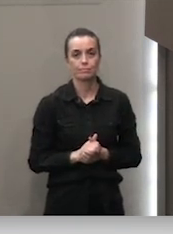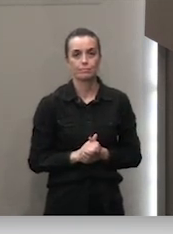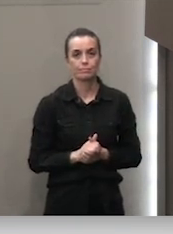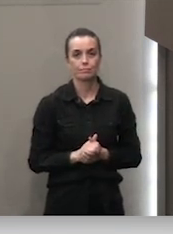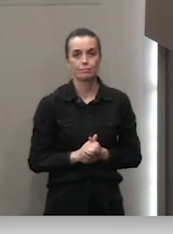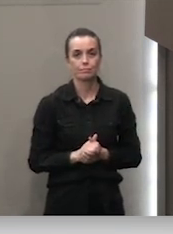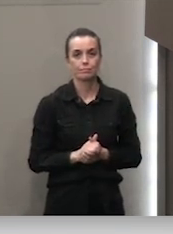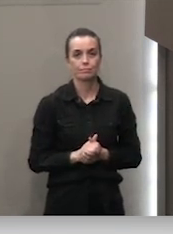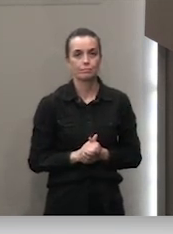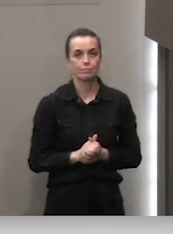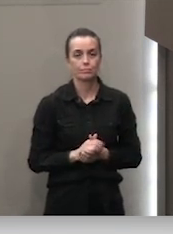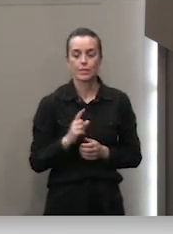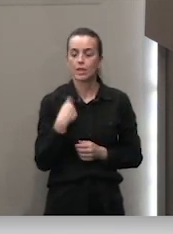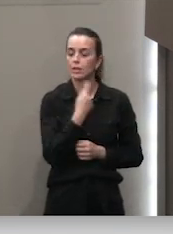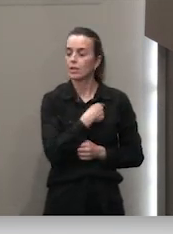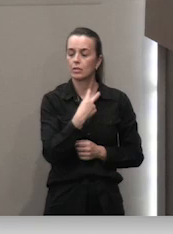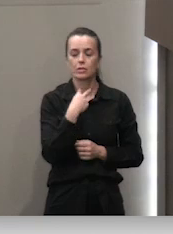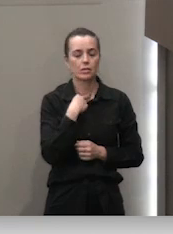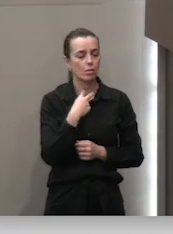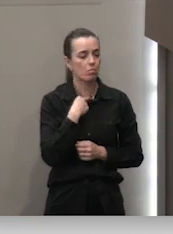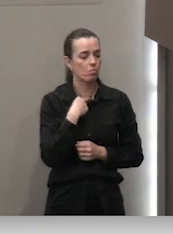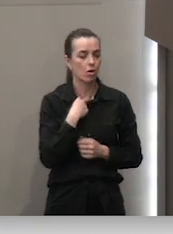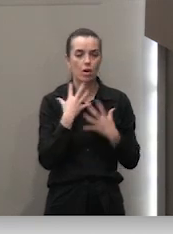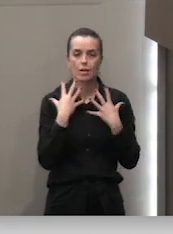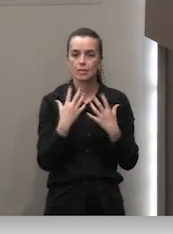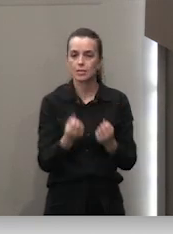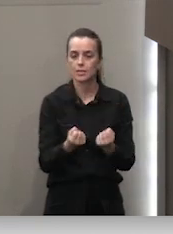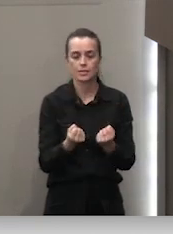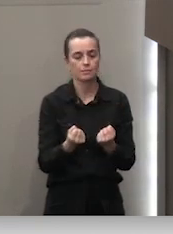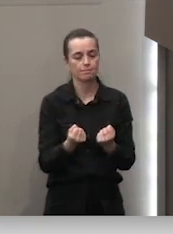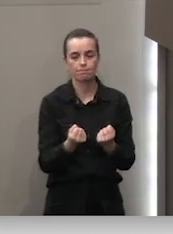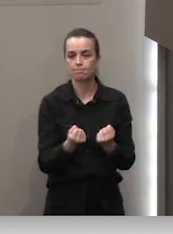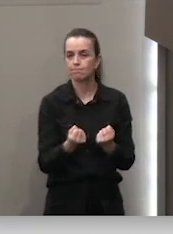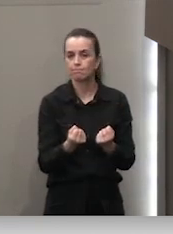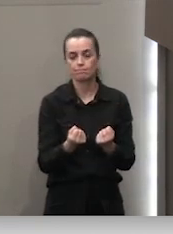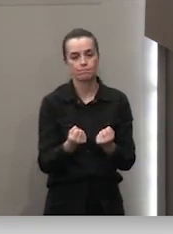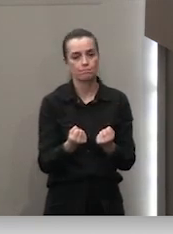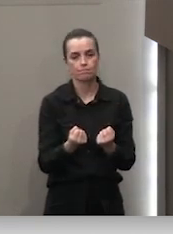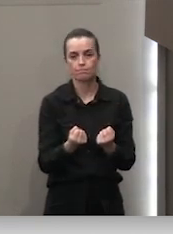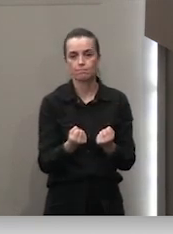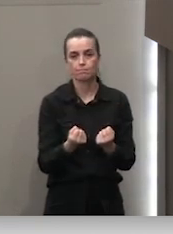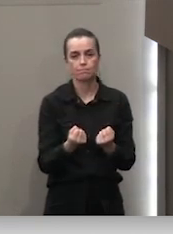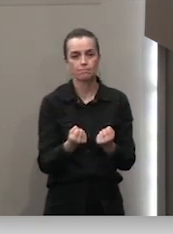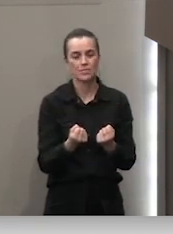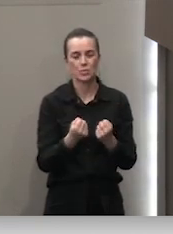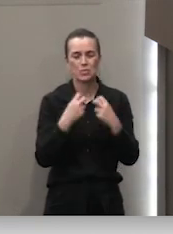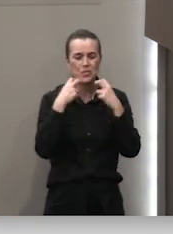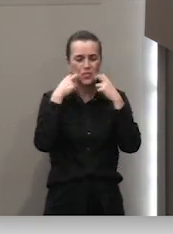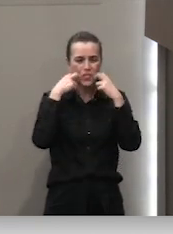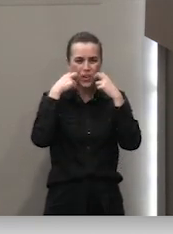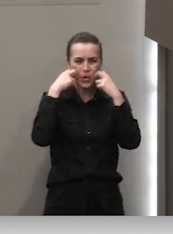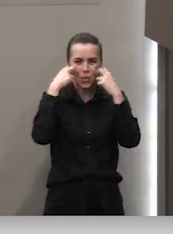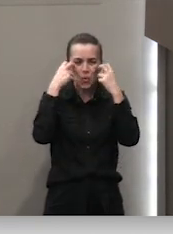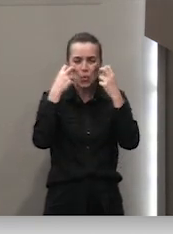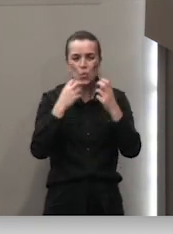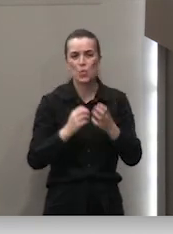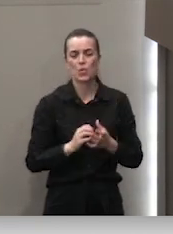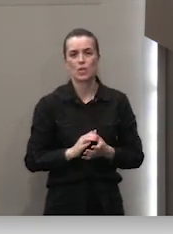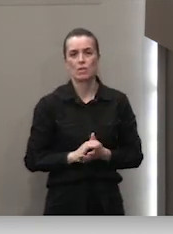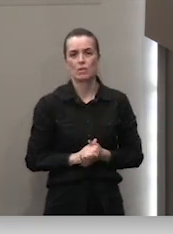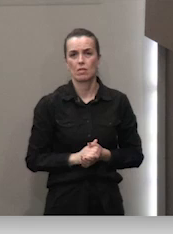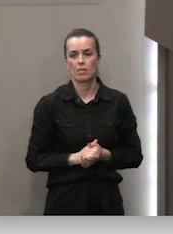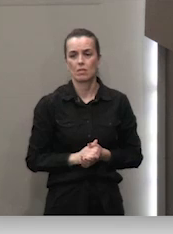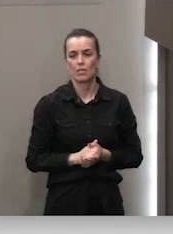Nós não podemos deixar que isso aconteça. Nós não podemos deixar. É vergonhoso.